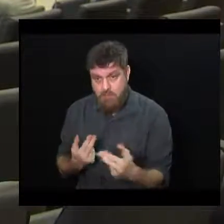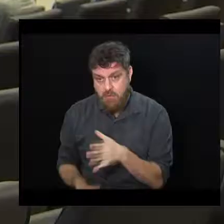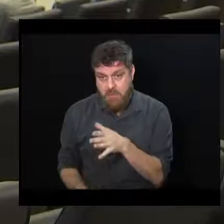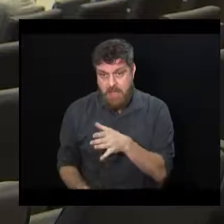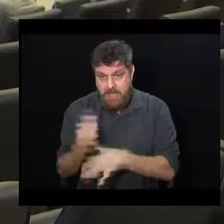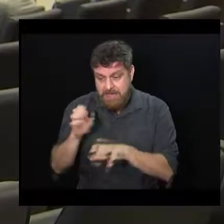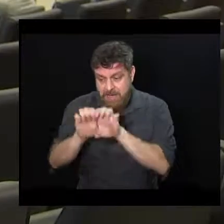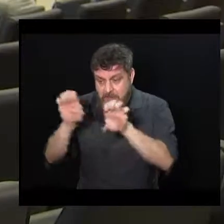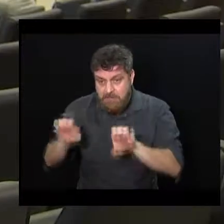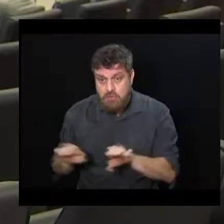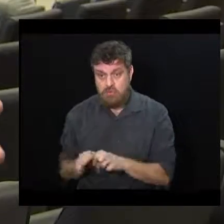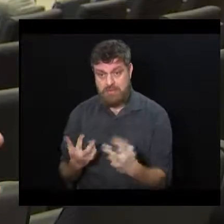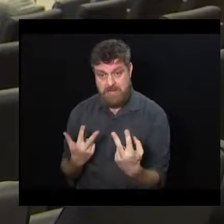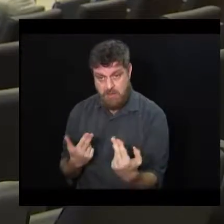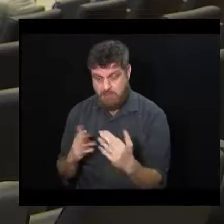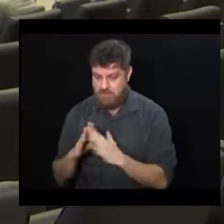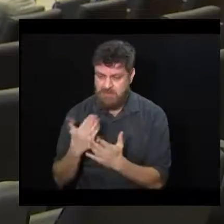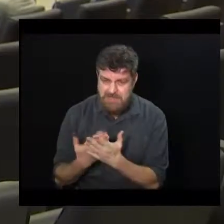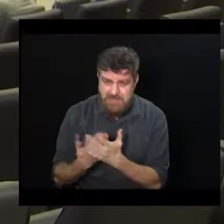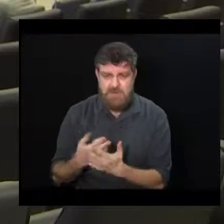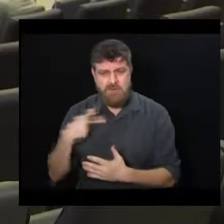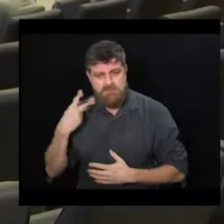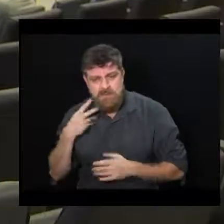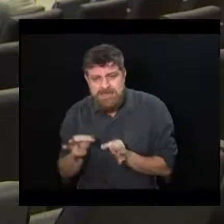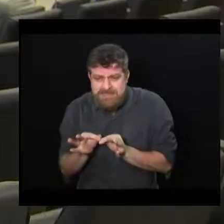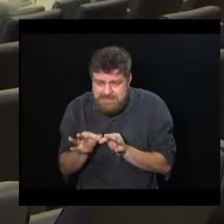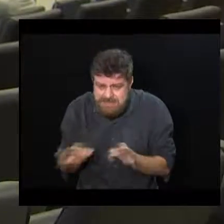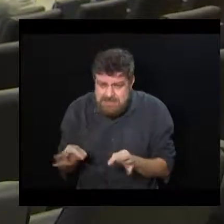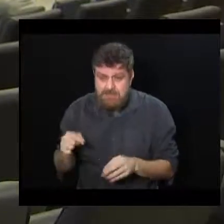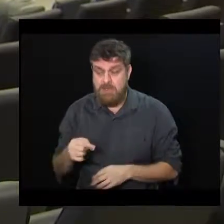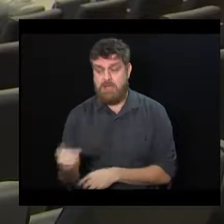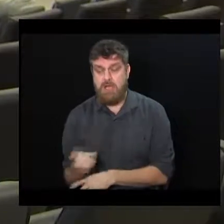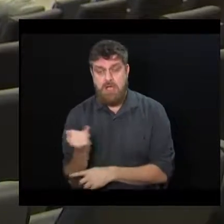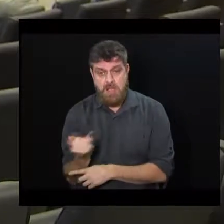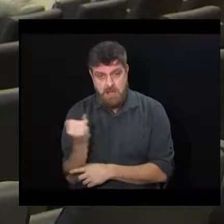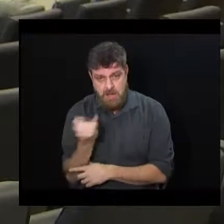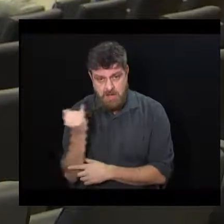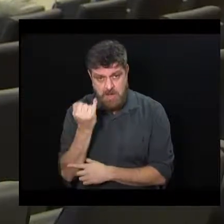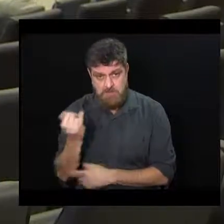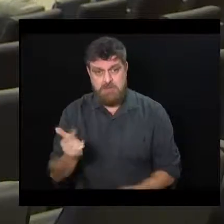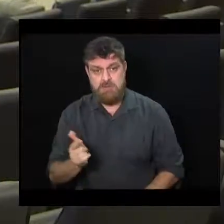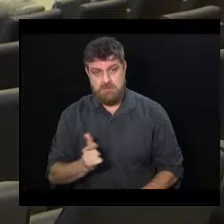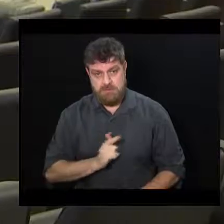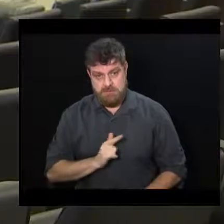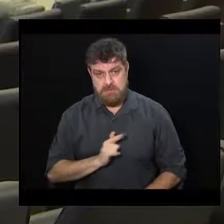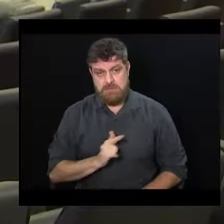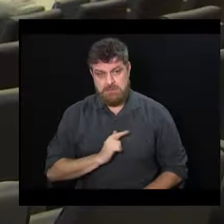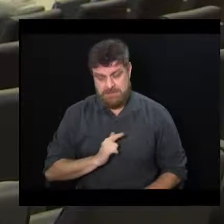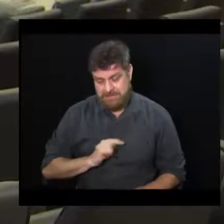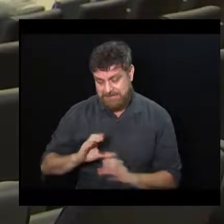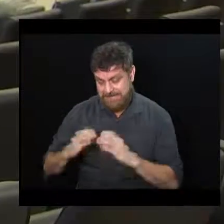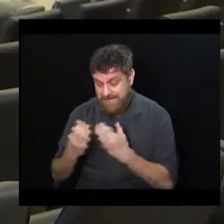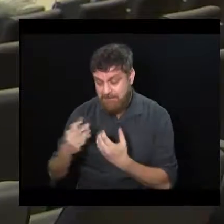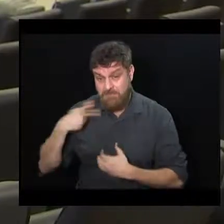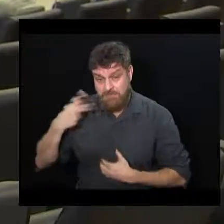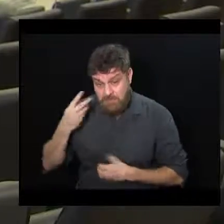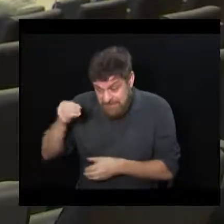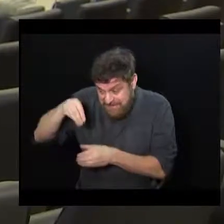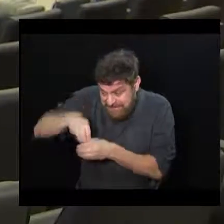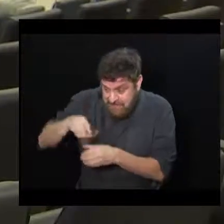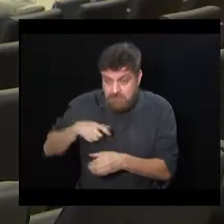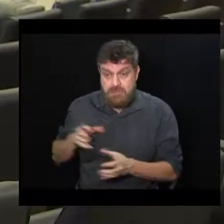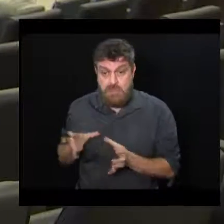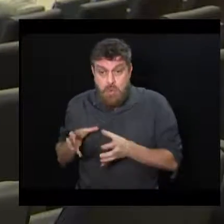estrutura como essa. Ainda que modesta, pequena, mas é importante que tenha dentro das câmaras um